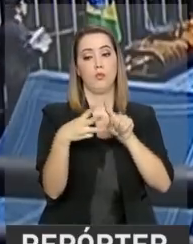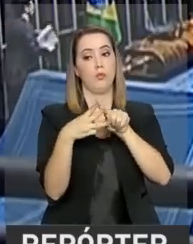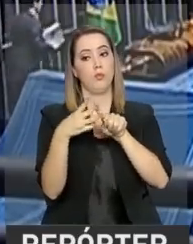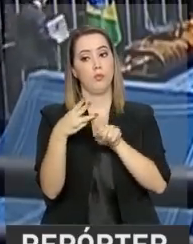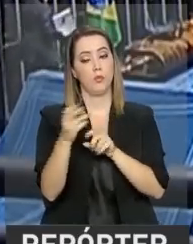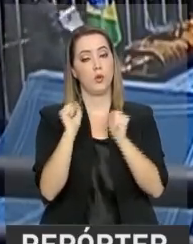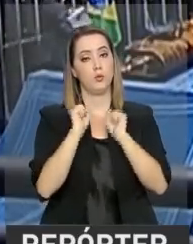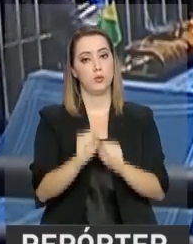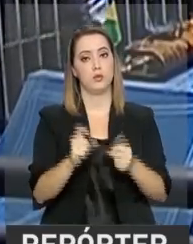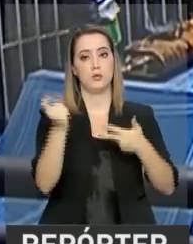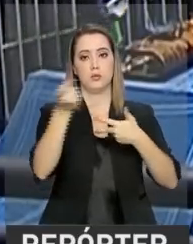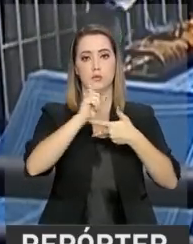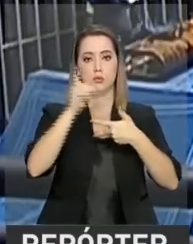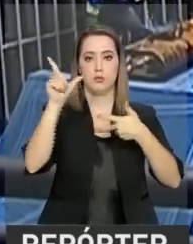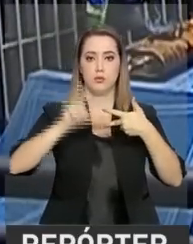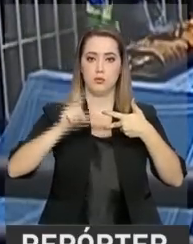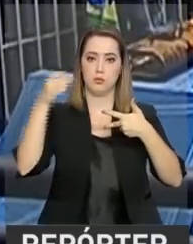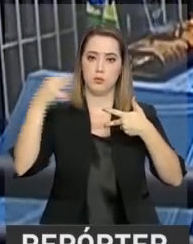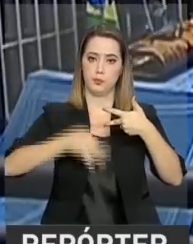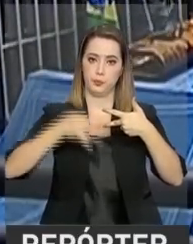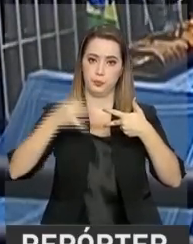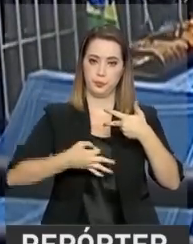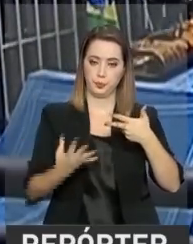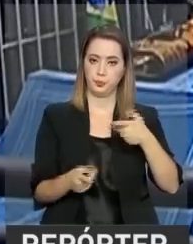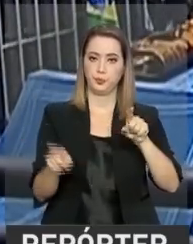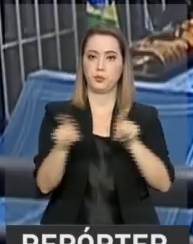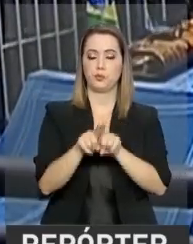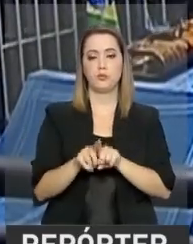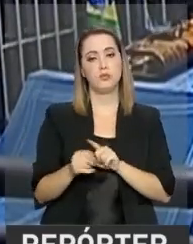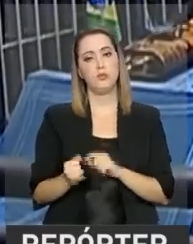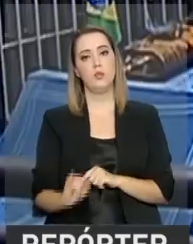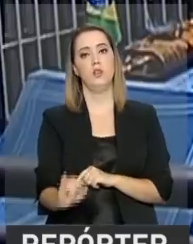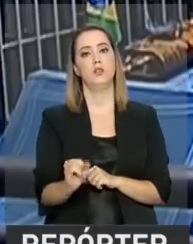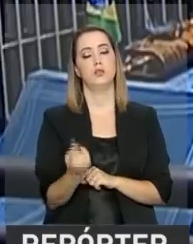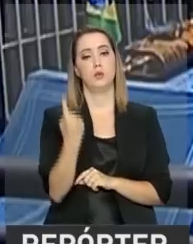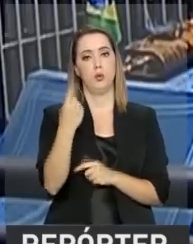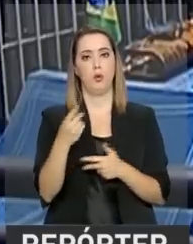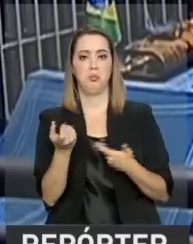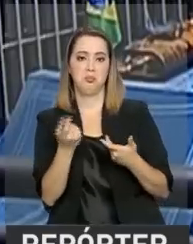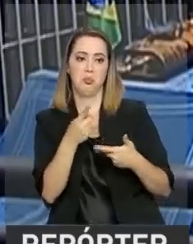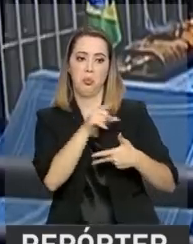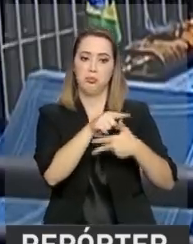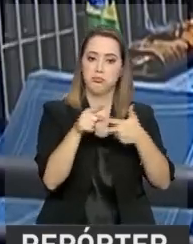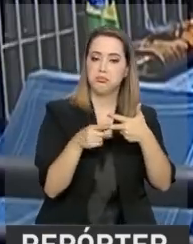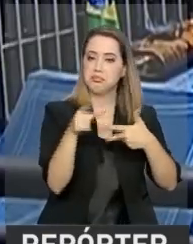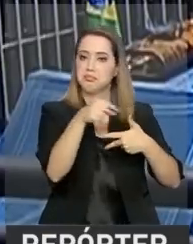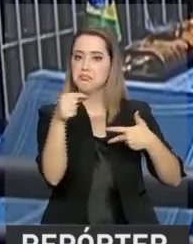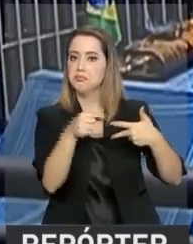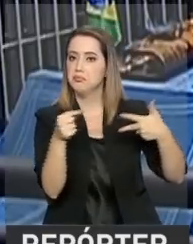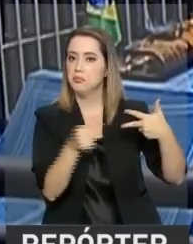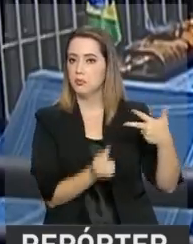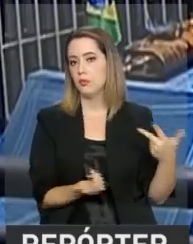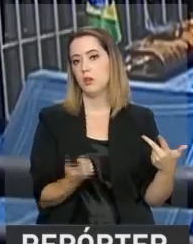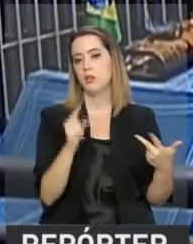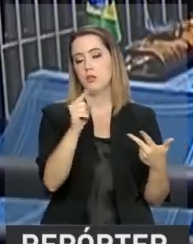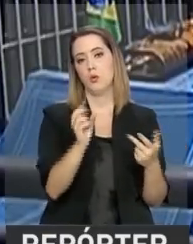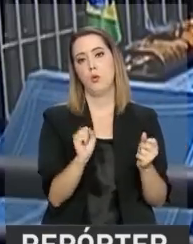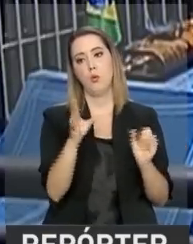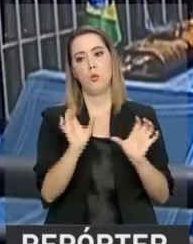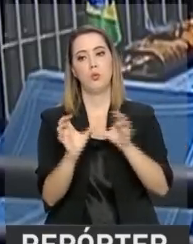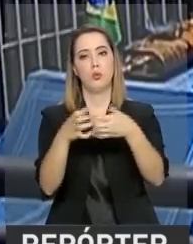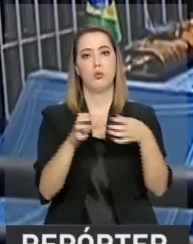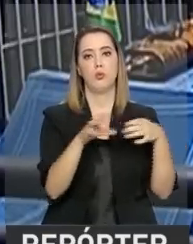3 poderes, executivo, legislativo e judiciário. Caso um poder ou um órgão vinculado a qualquer um desses